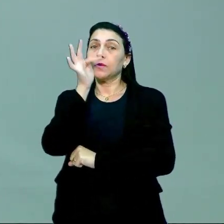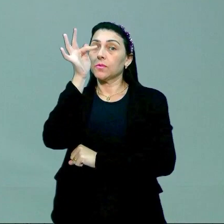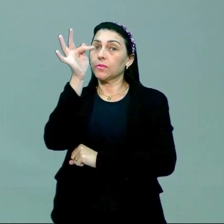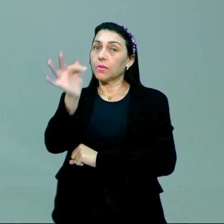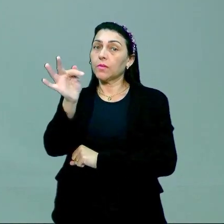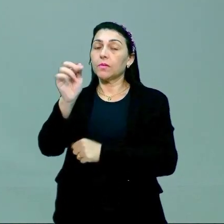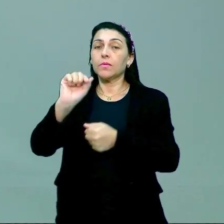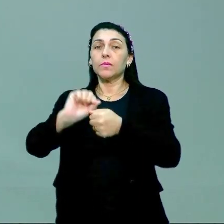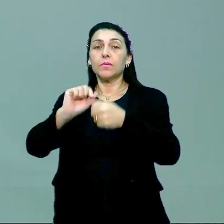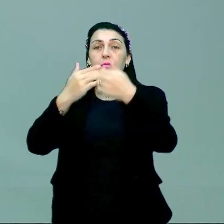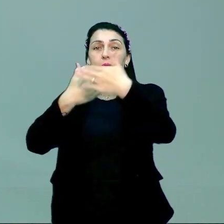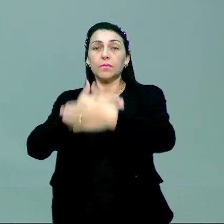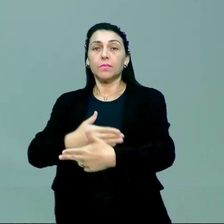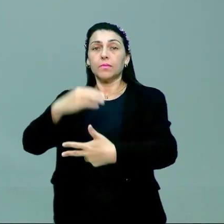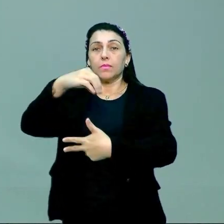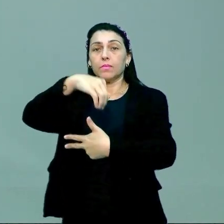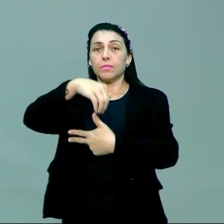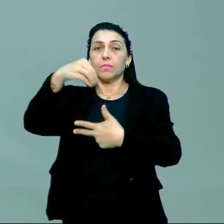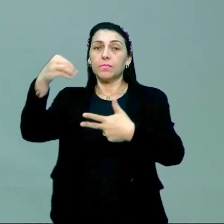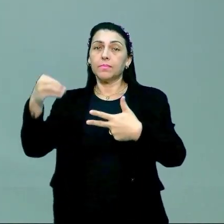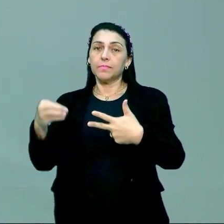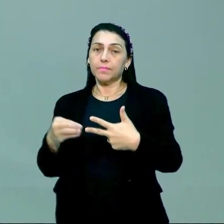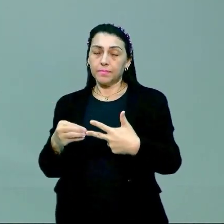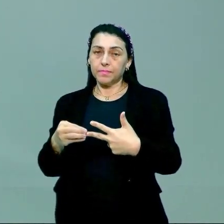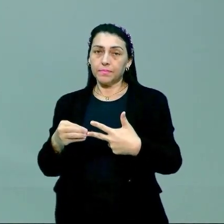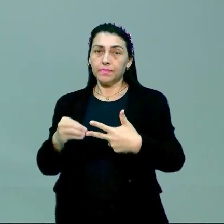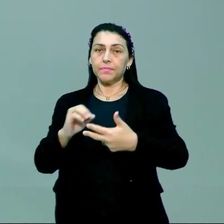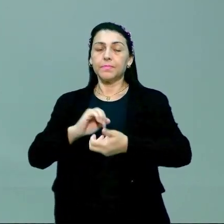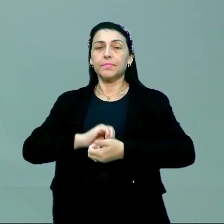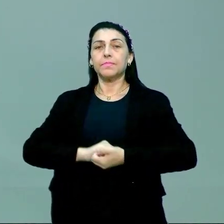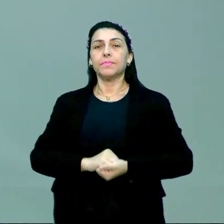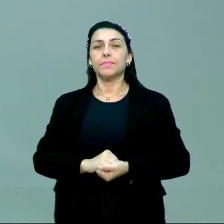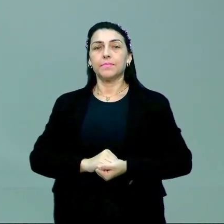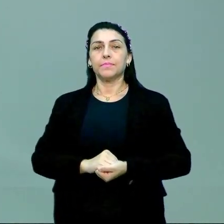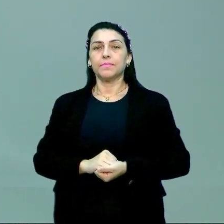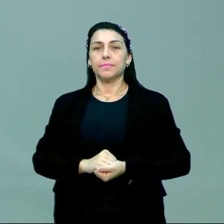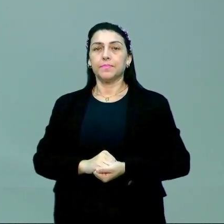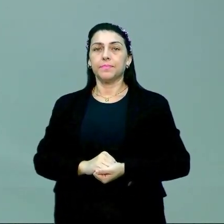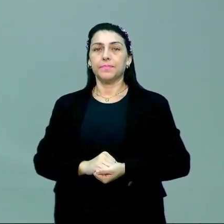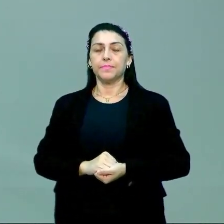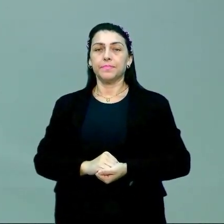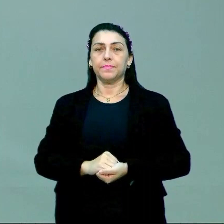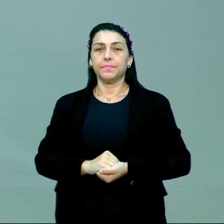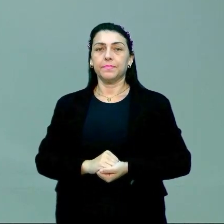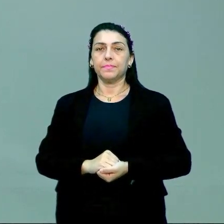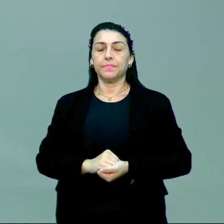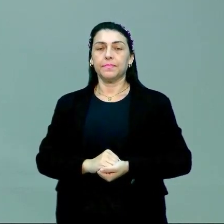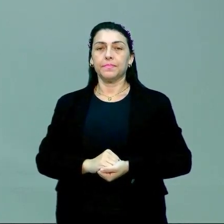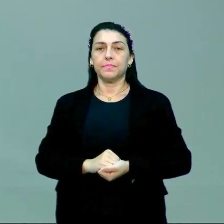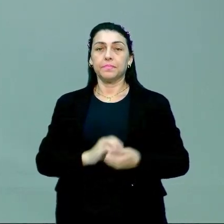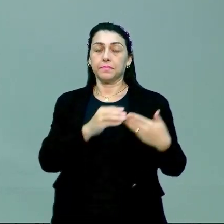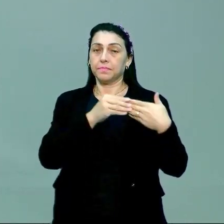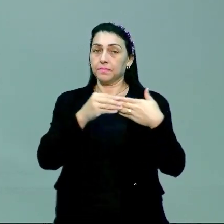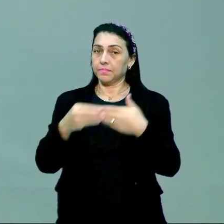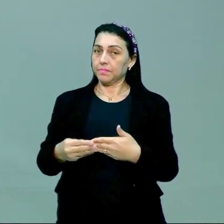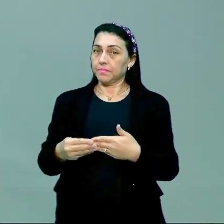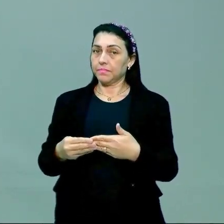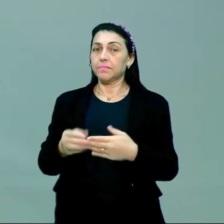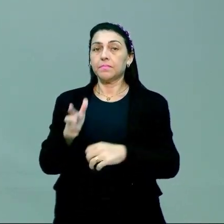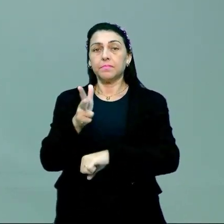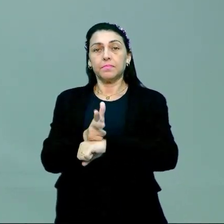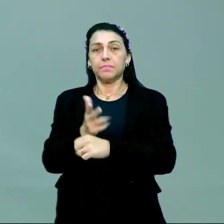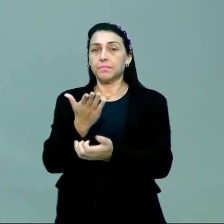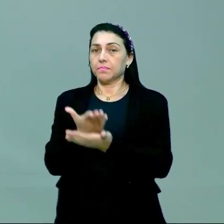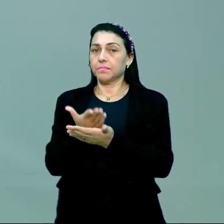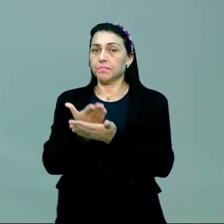futuramente irá se submeter ao Exame Nacional do Ensino Médio, que é o Enem. E eu trago mais uma